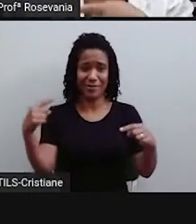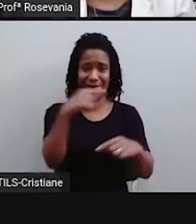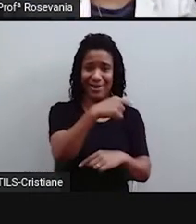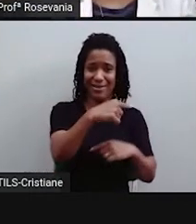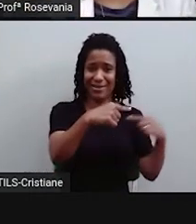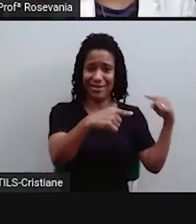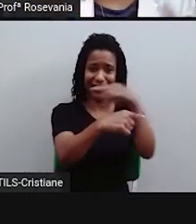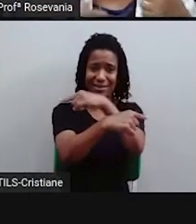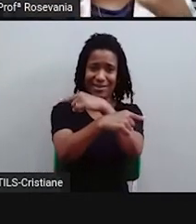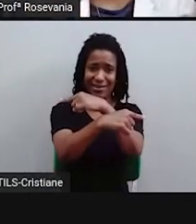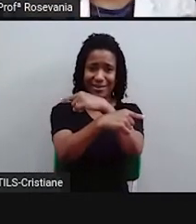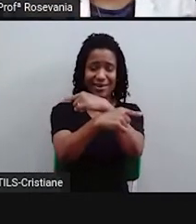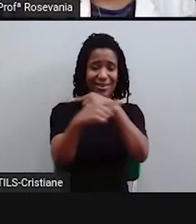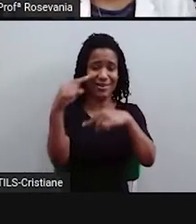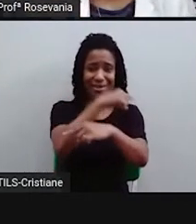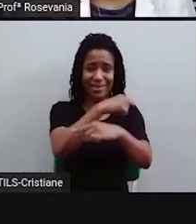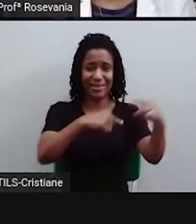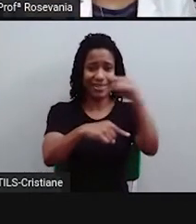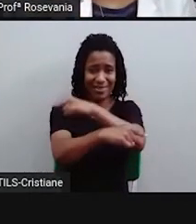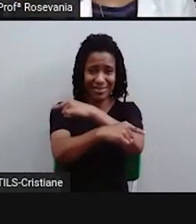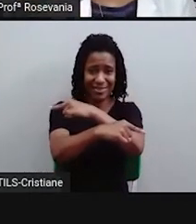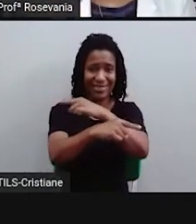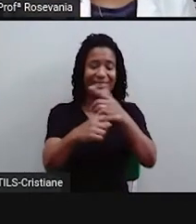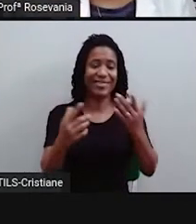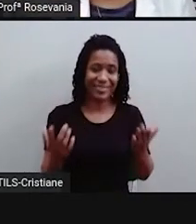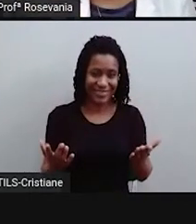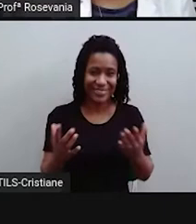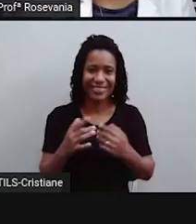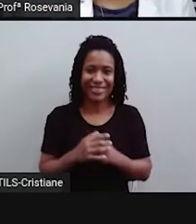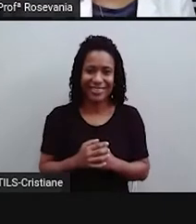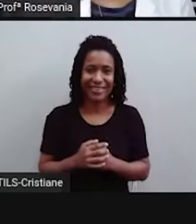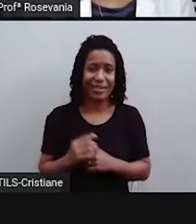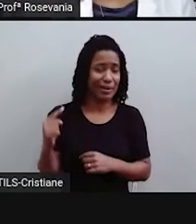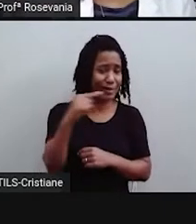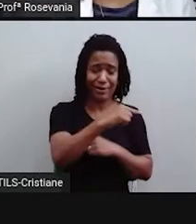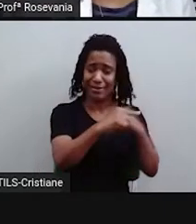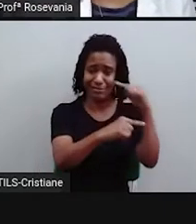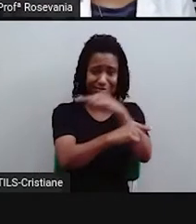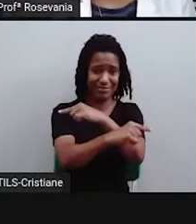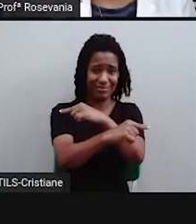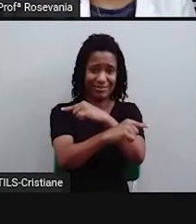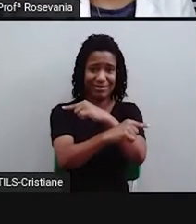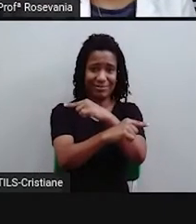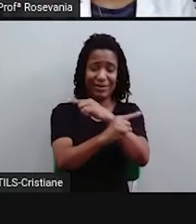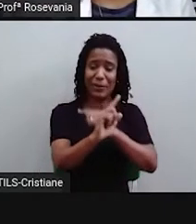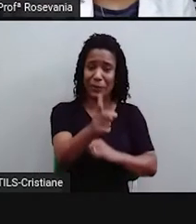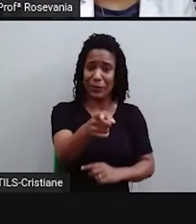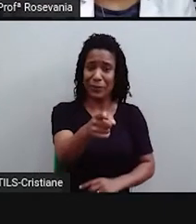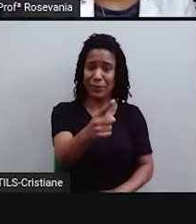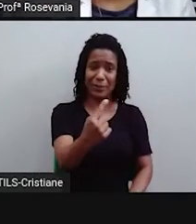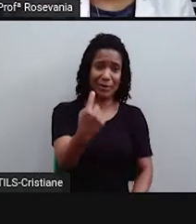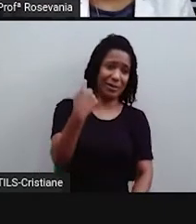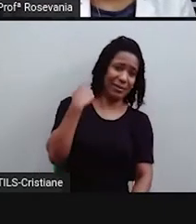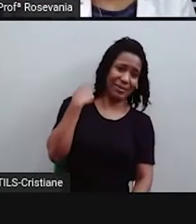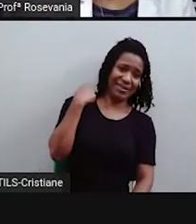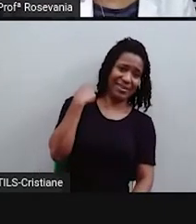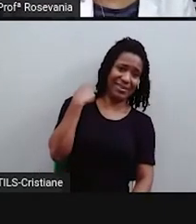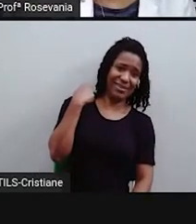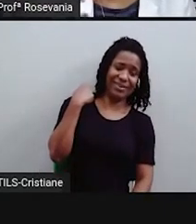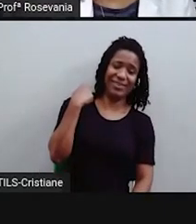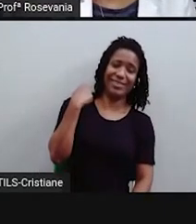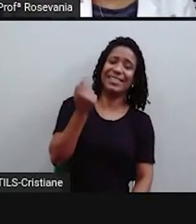é para lá, é para lá, é para lá. Ficaram desse jeito, né? Lá não é frente, a tua frente não é a minha